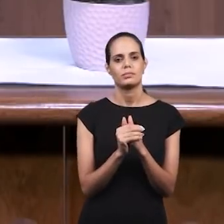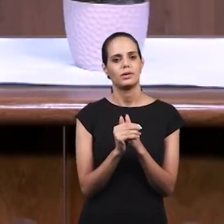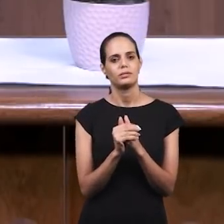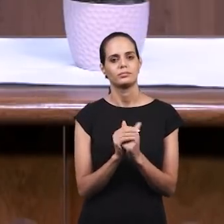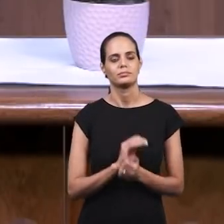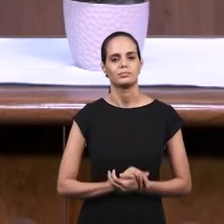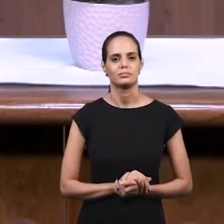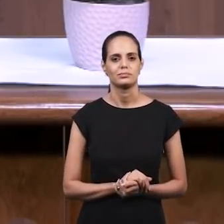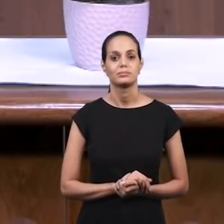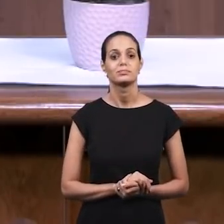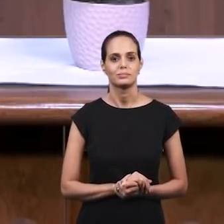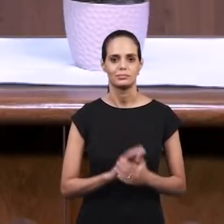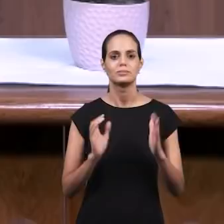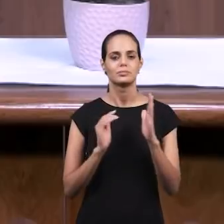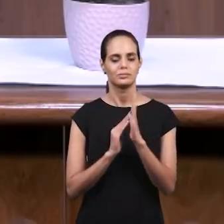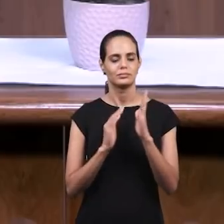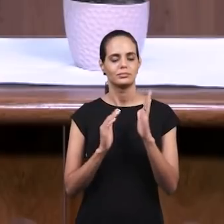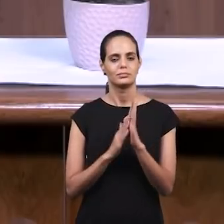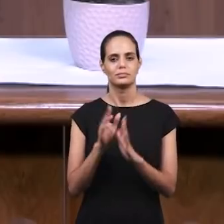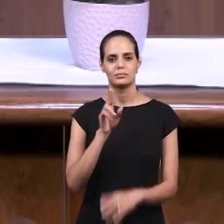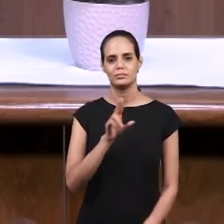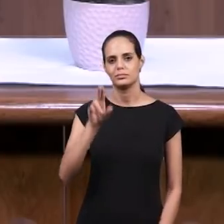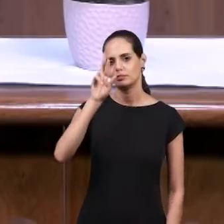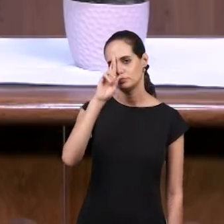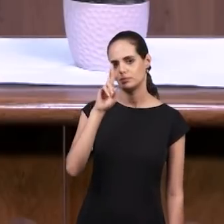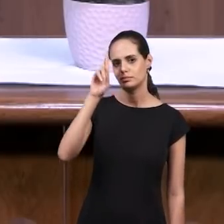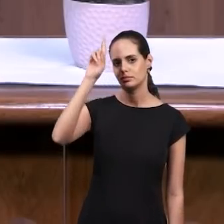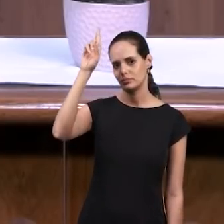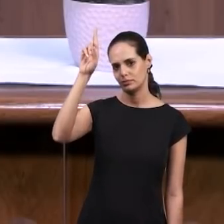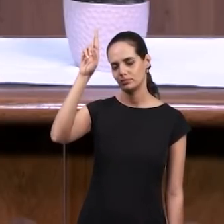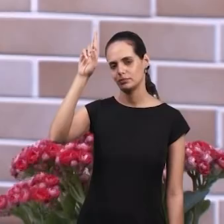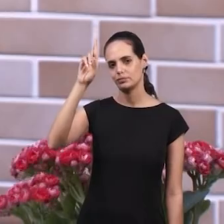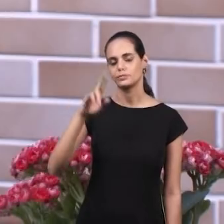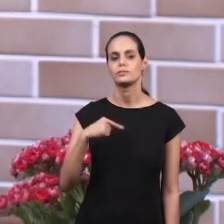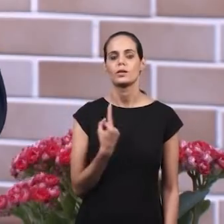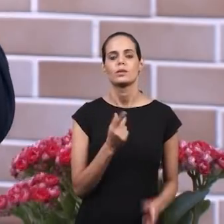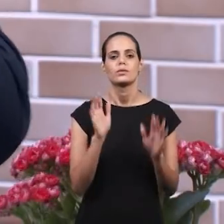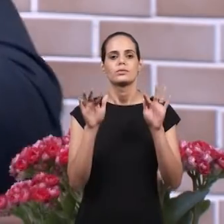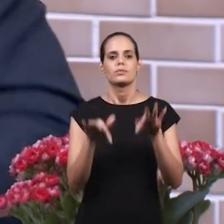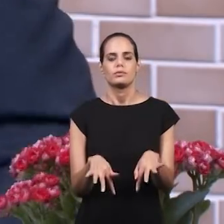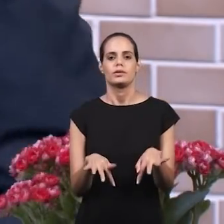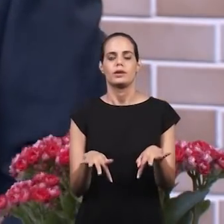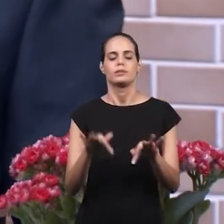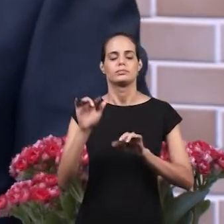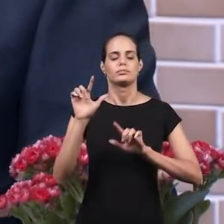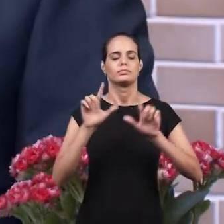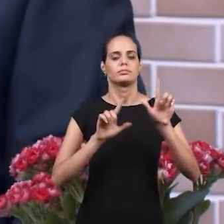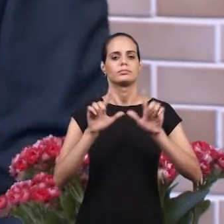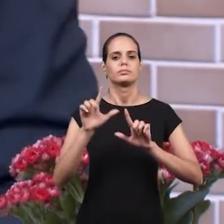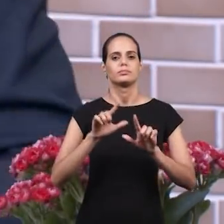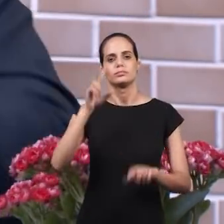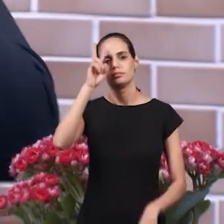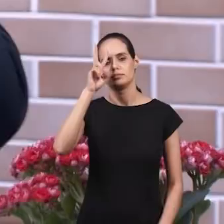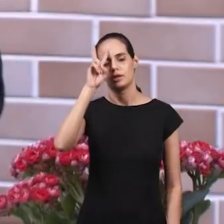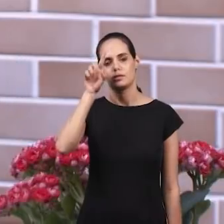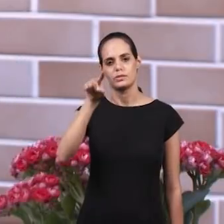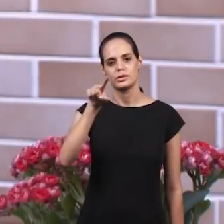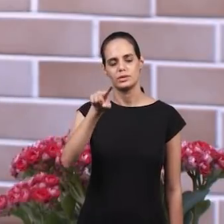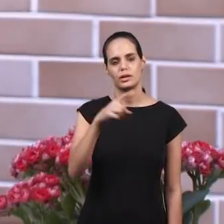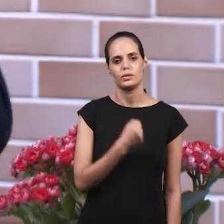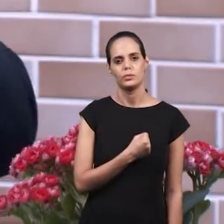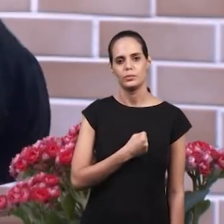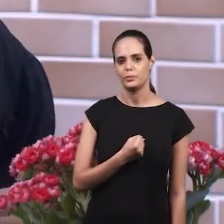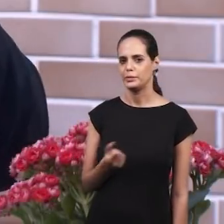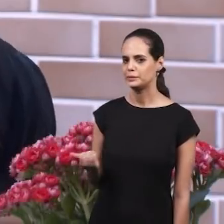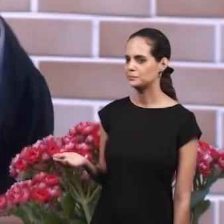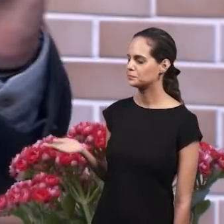para sempre. Amém. Louvado seja o nome do Senhor. Nós estamos chegando ao final dessa programação. Eu quero te lembrar do